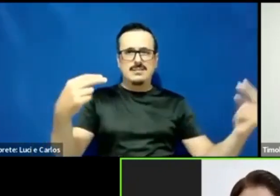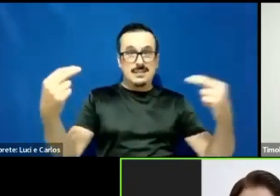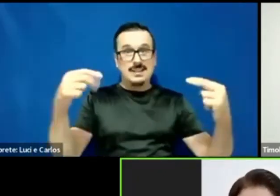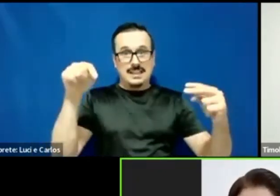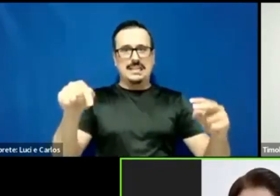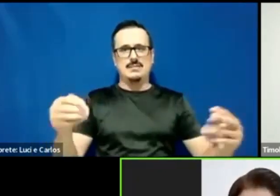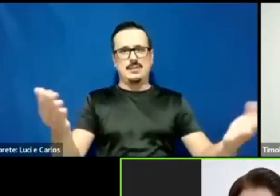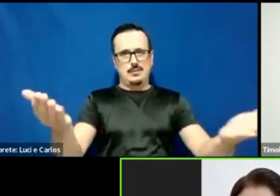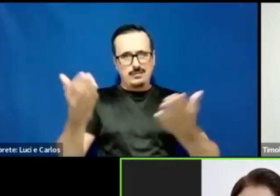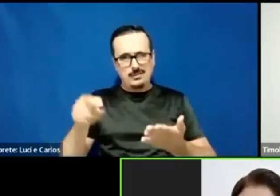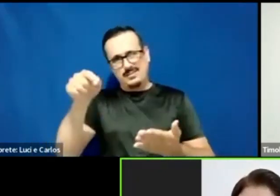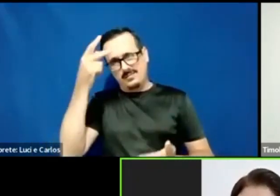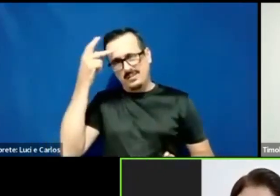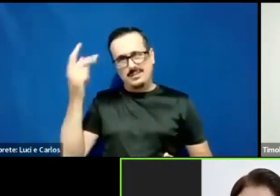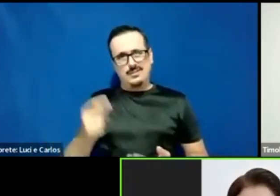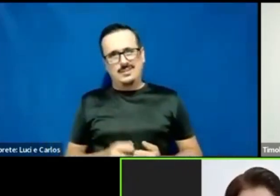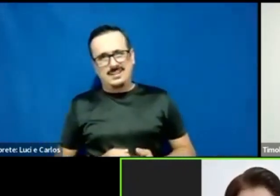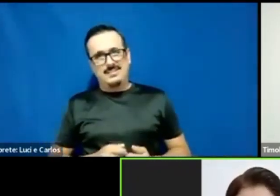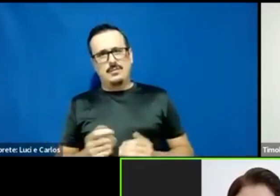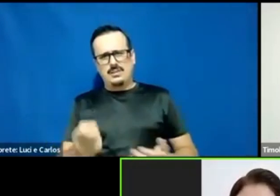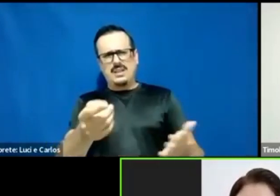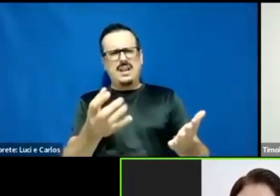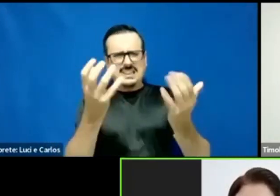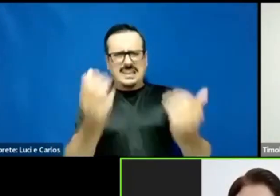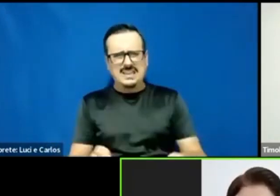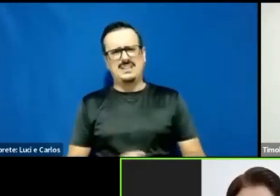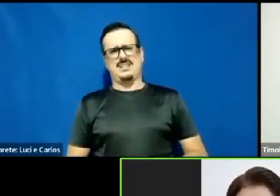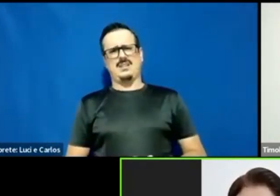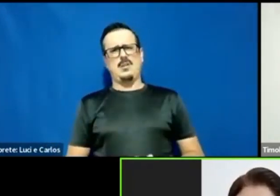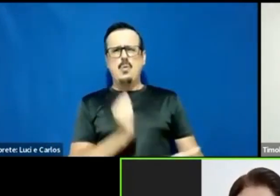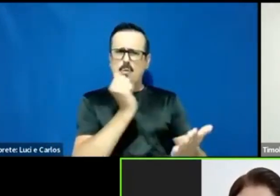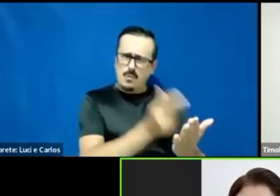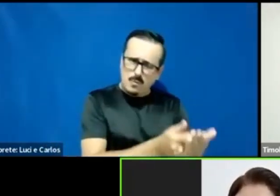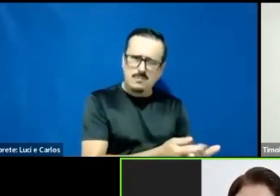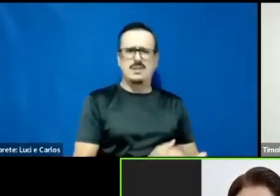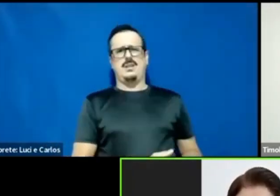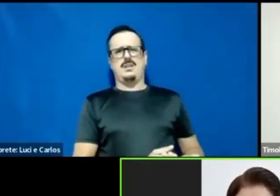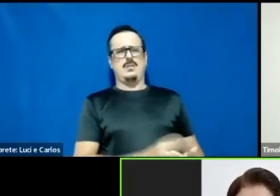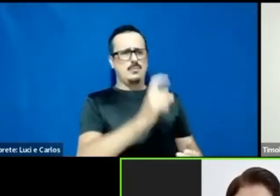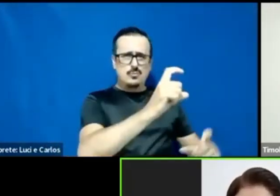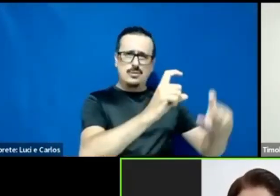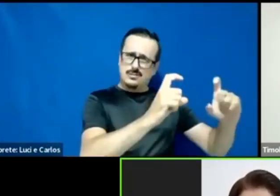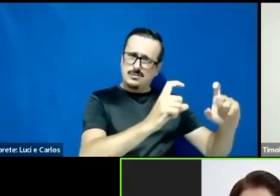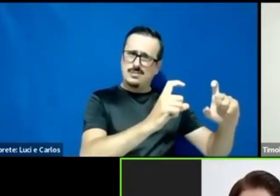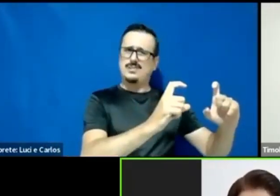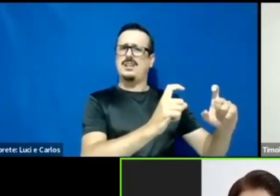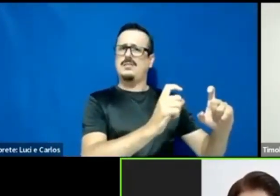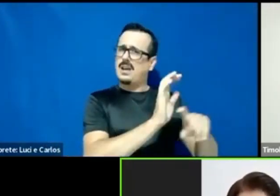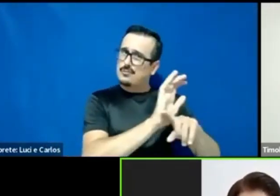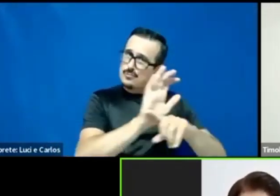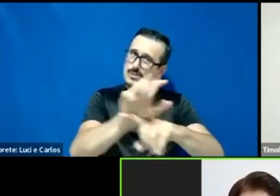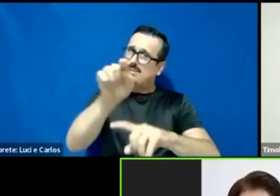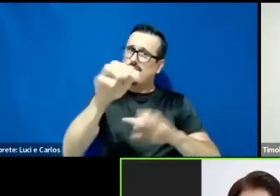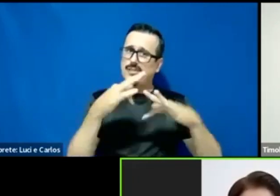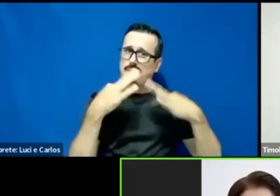permita, leve para a sua casa o Silocimol. Você e sua família merecem ter essa maravilha em suas